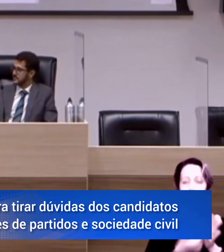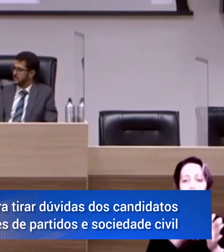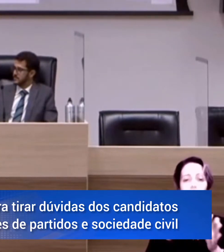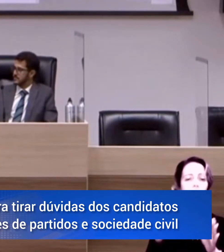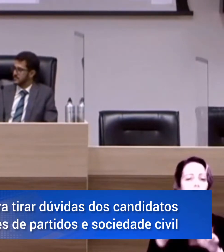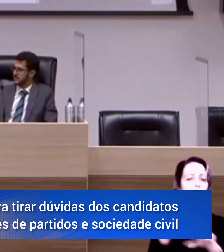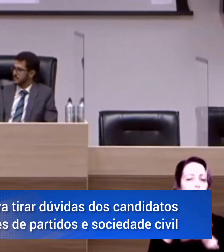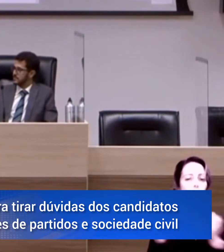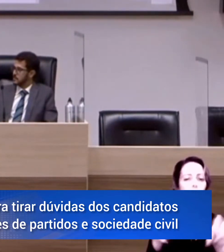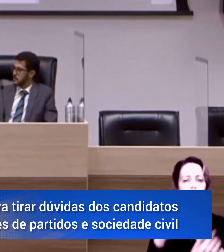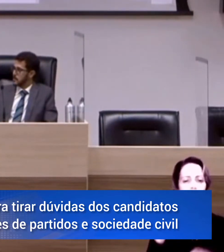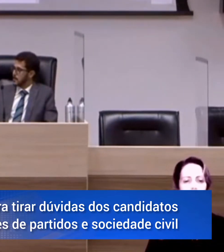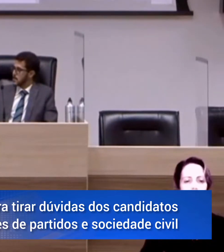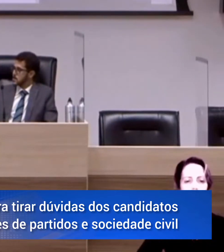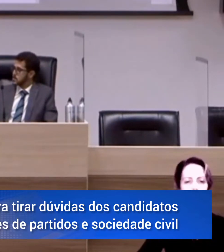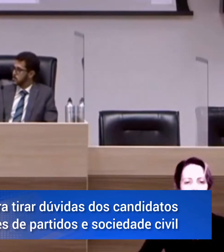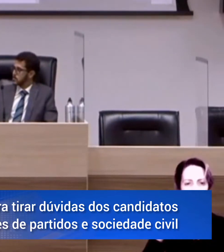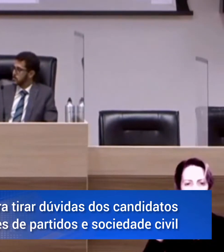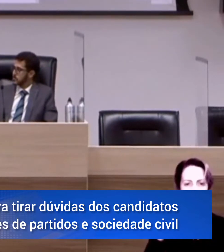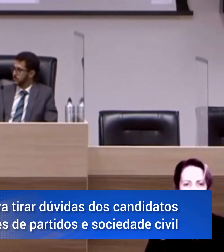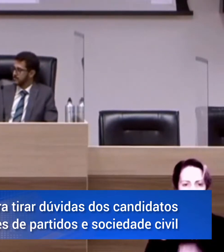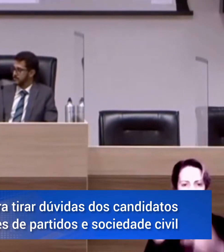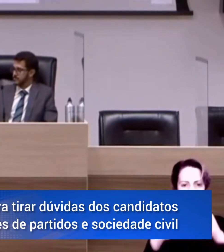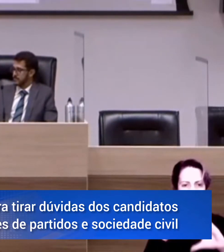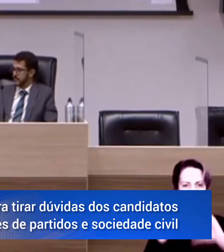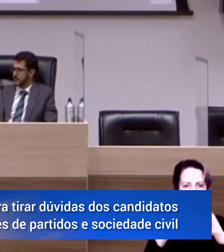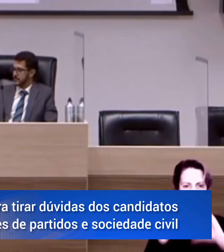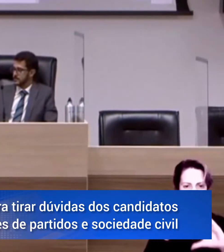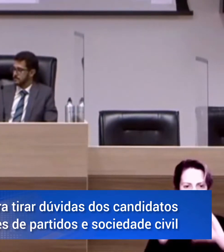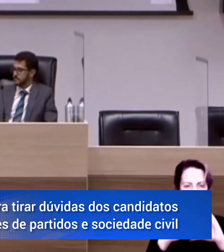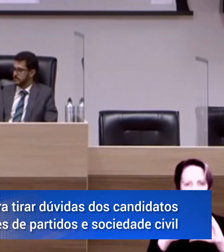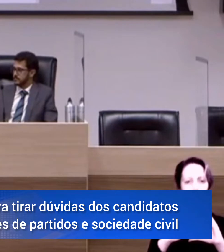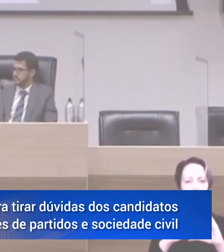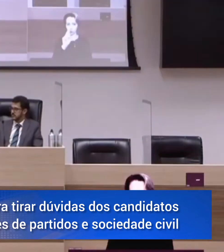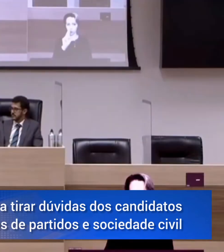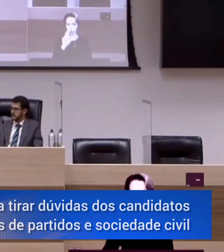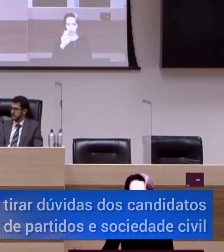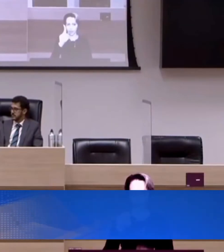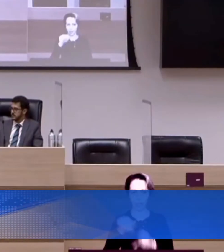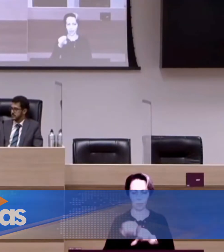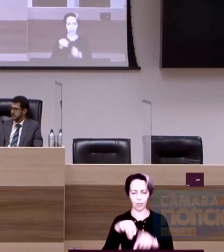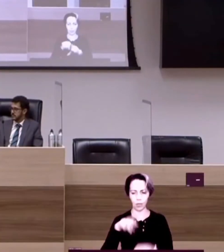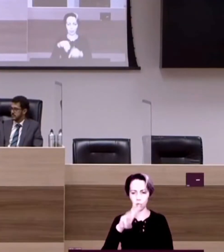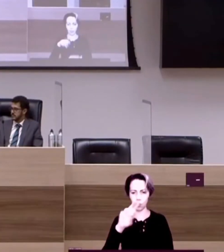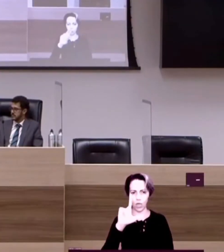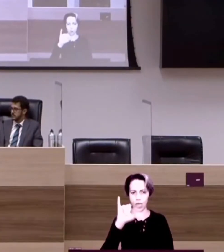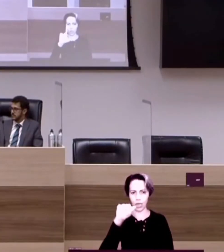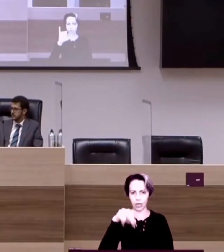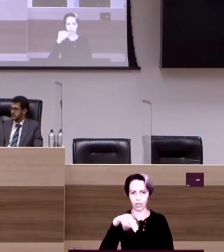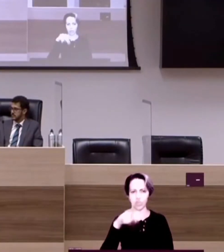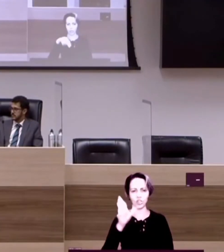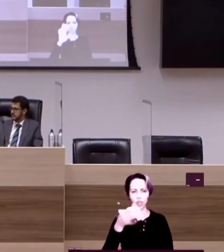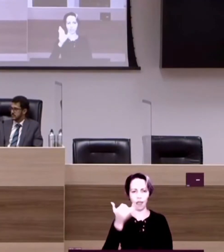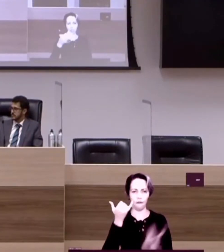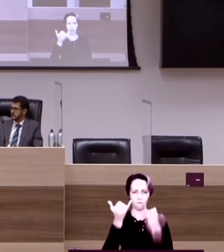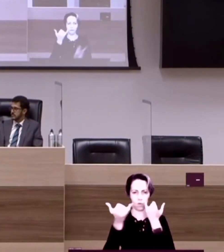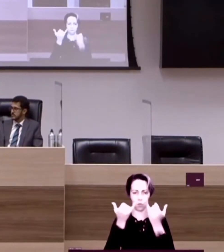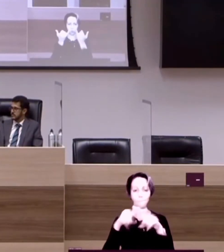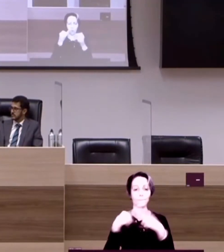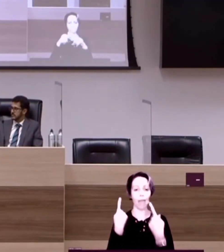promotor disse que a outros canais é de fácil acesso ao eleitor o Ministério Público mantém os seus canais